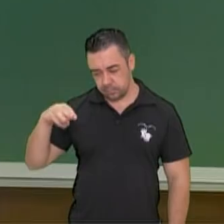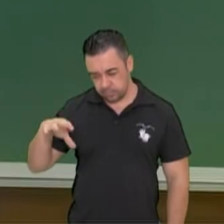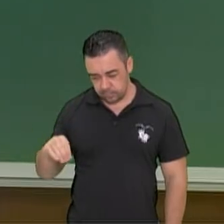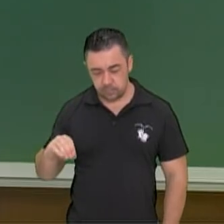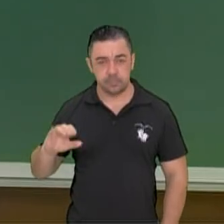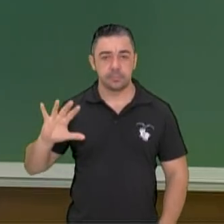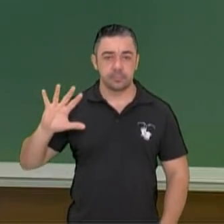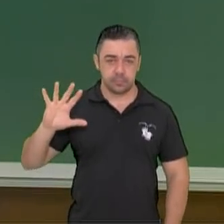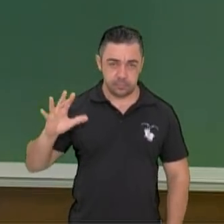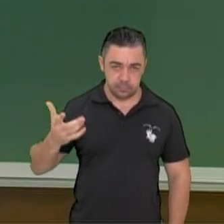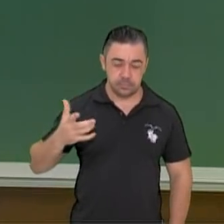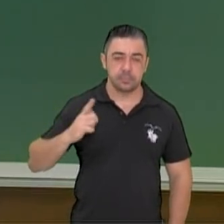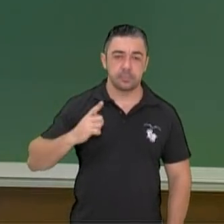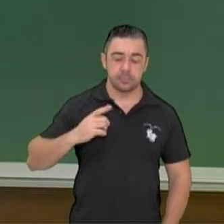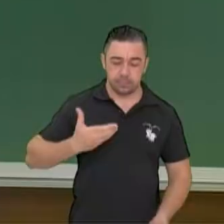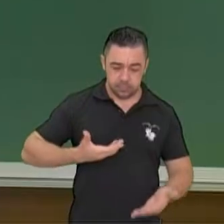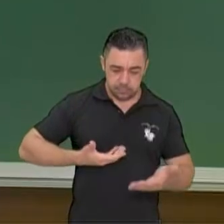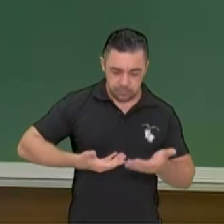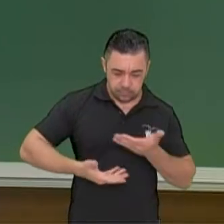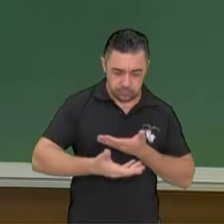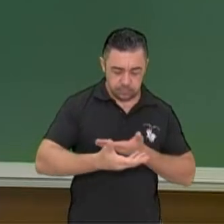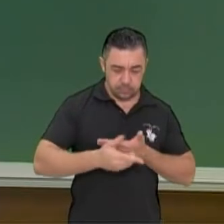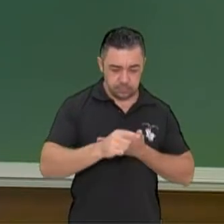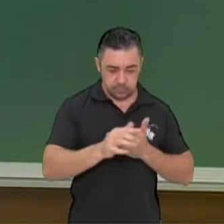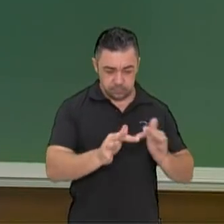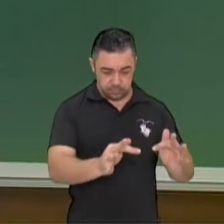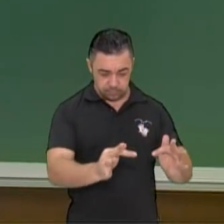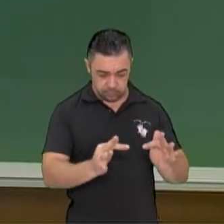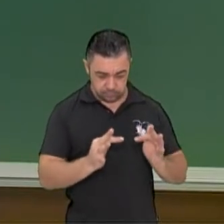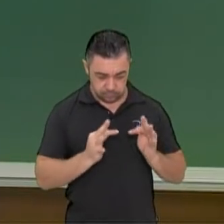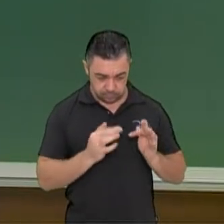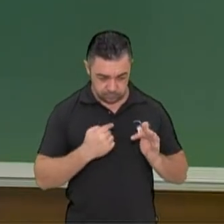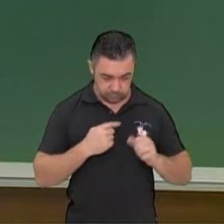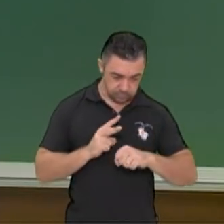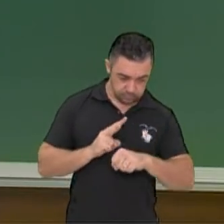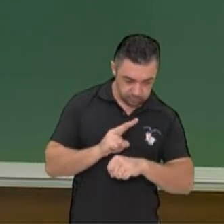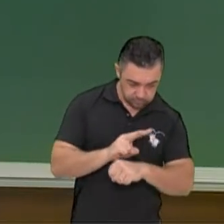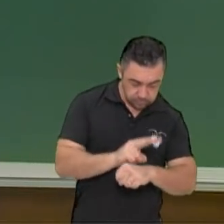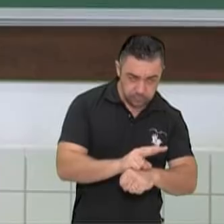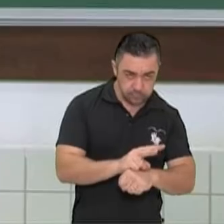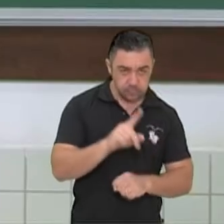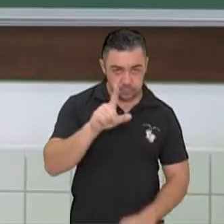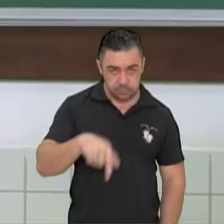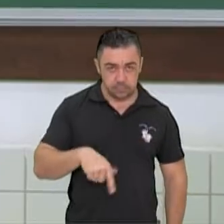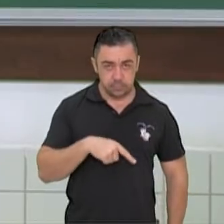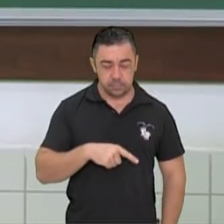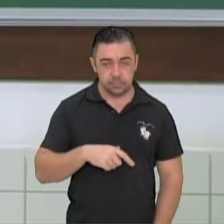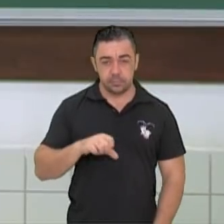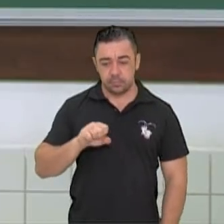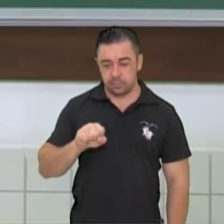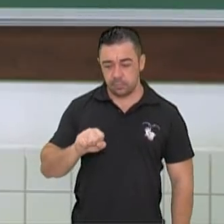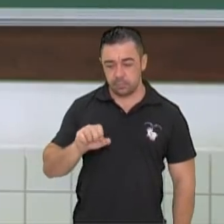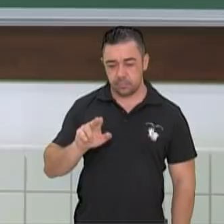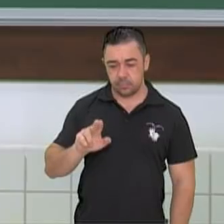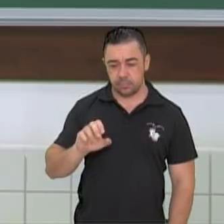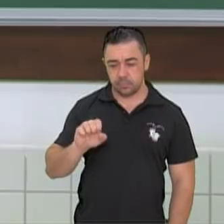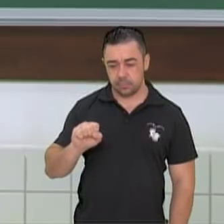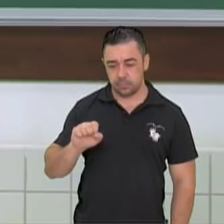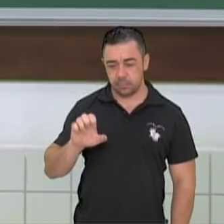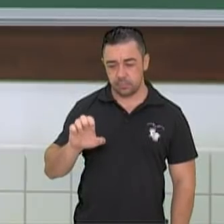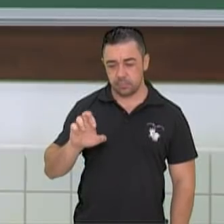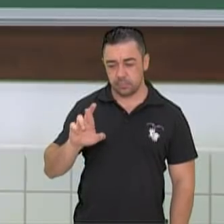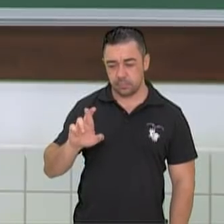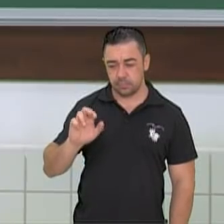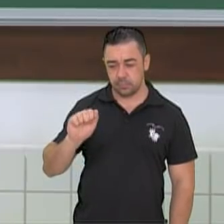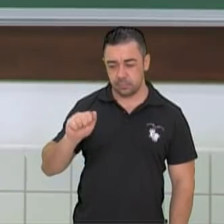essa relação de fidelidade e proteção baseada na suzerania e vassalagem. Retomando novamente, inclusive, aproveitando